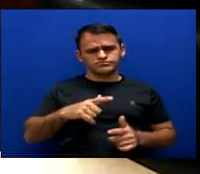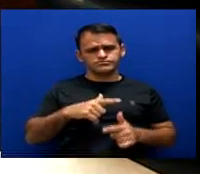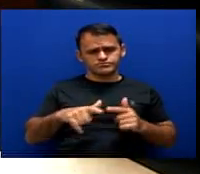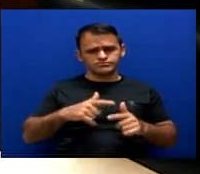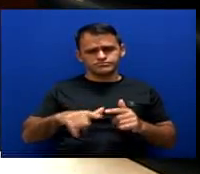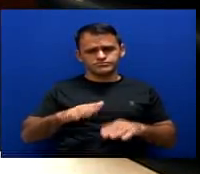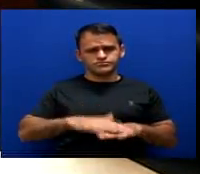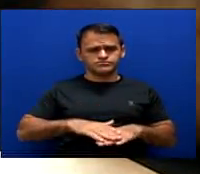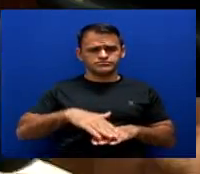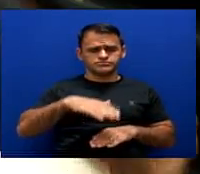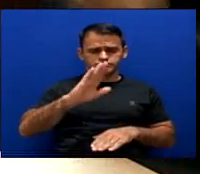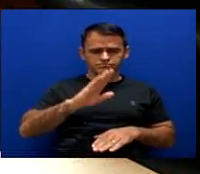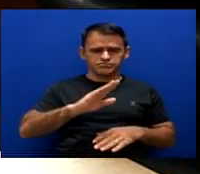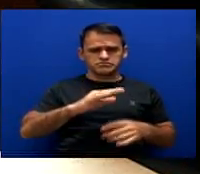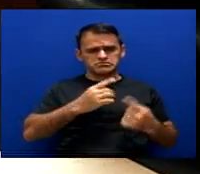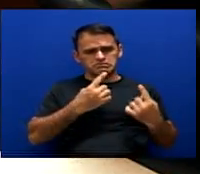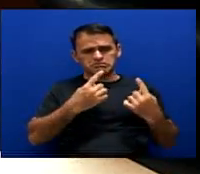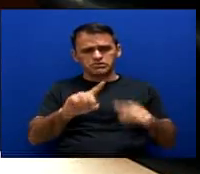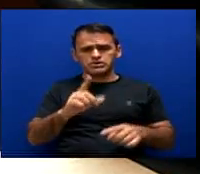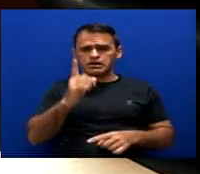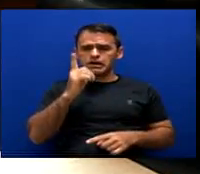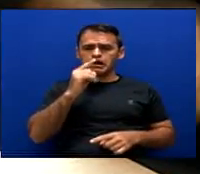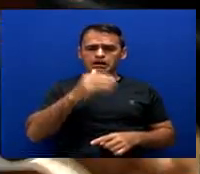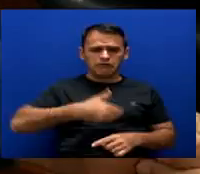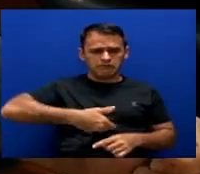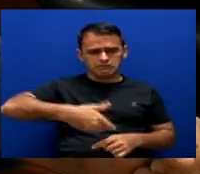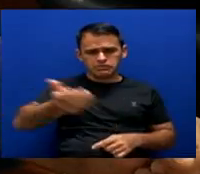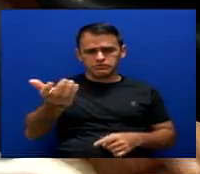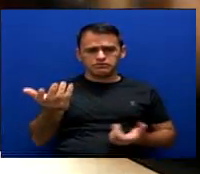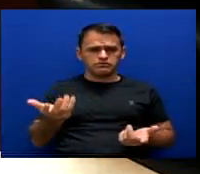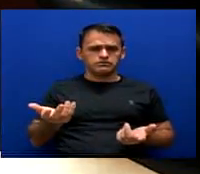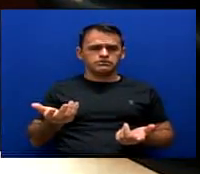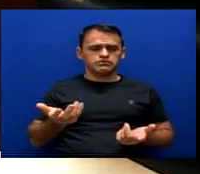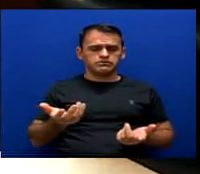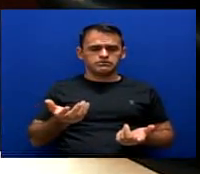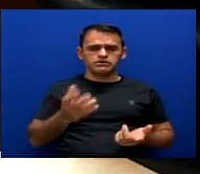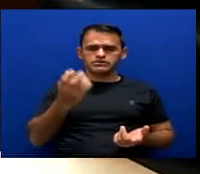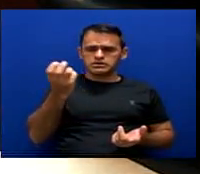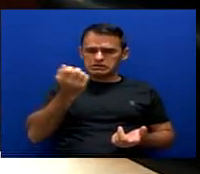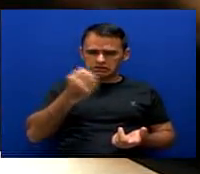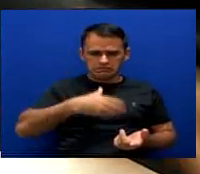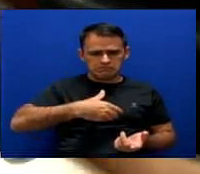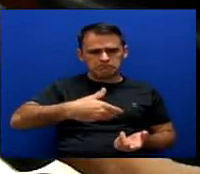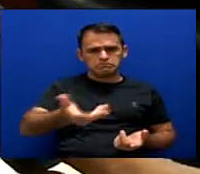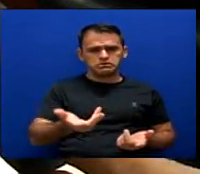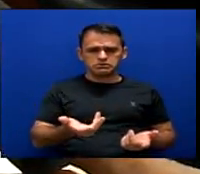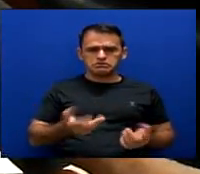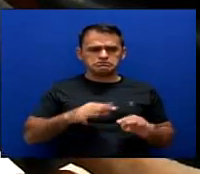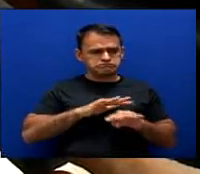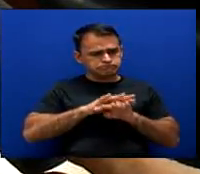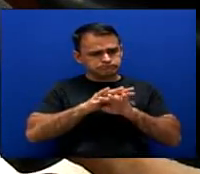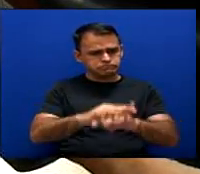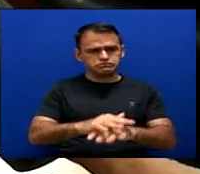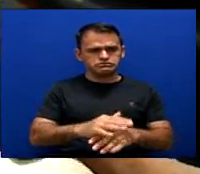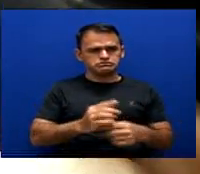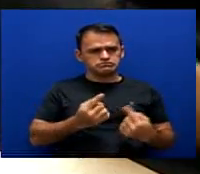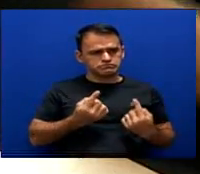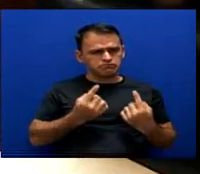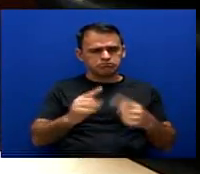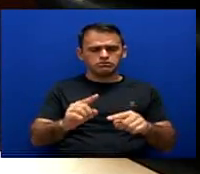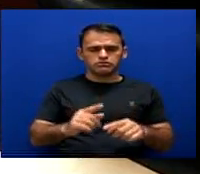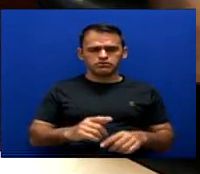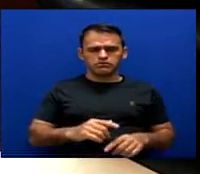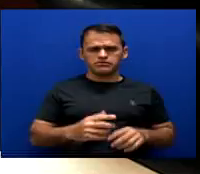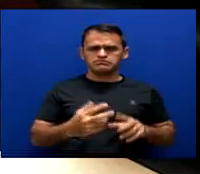culpada de água na cara de leite de comida é jogado jogado na sarjeta muita das vezes o paciente